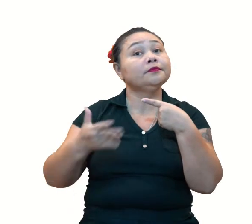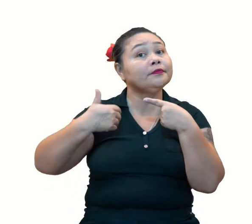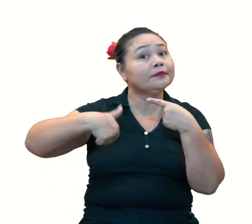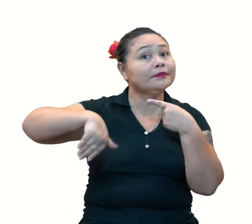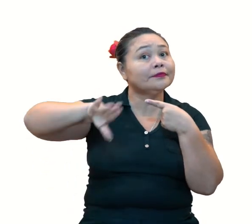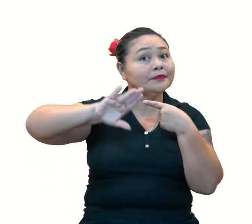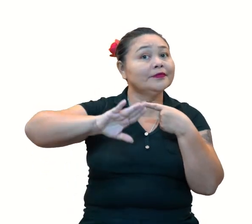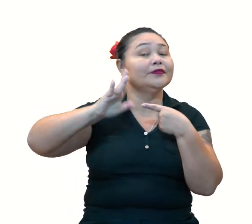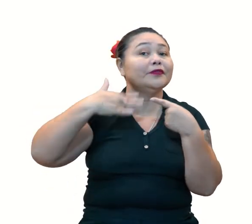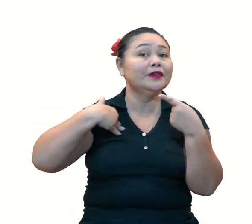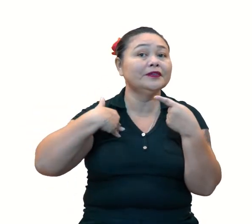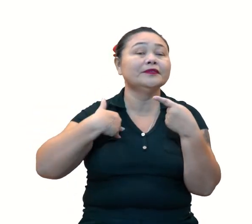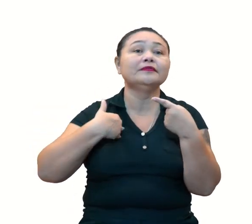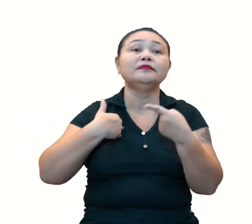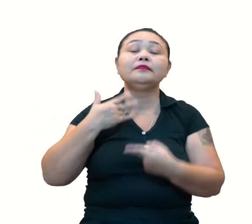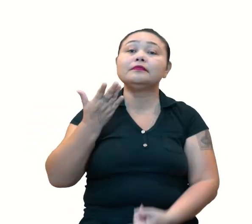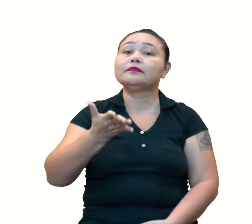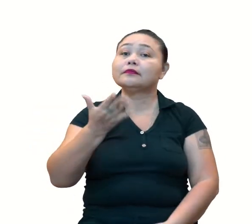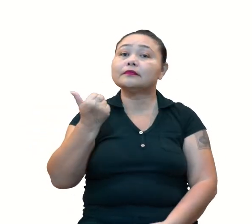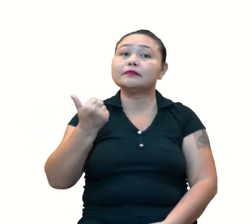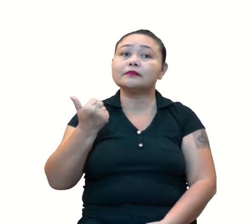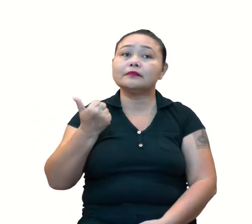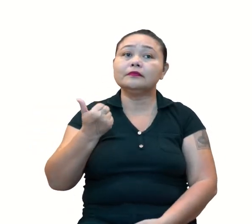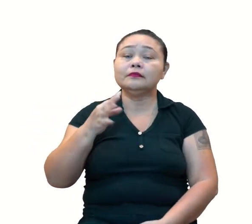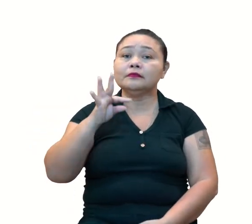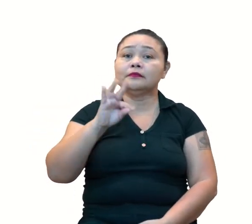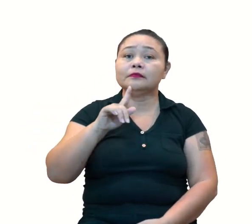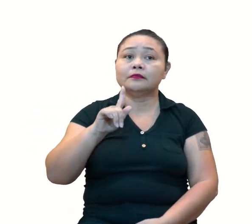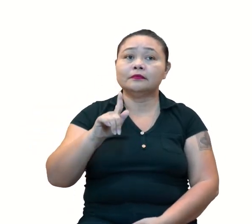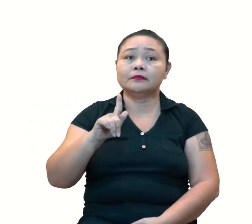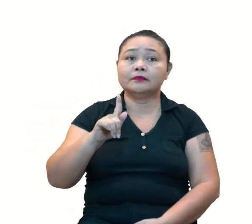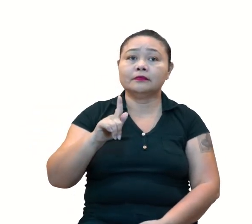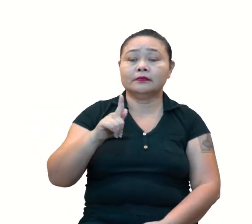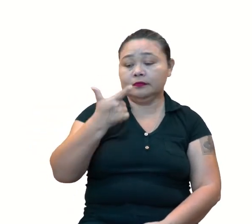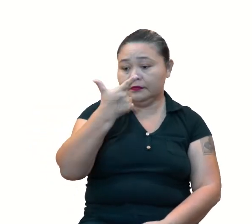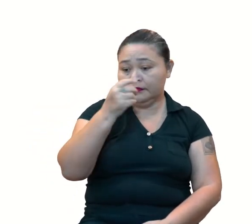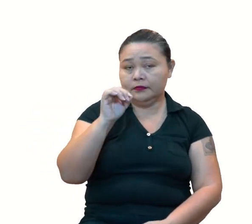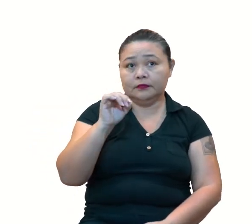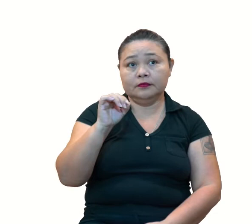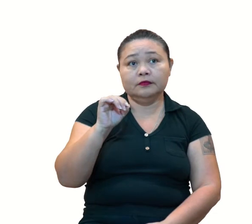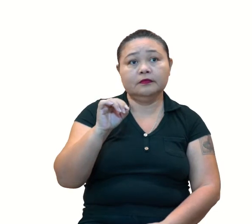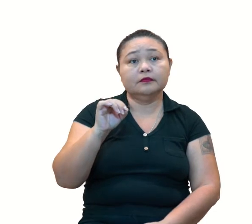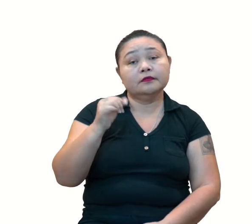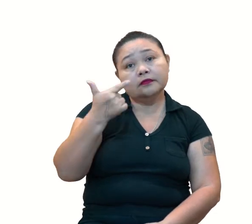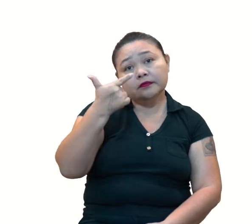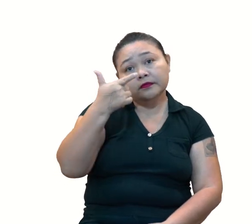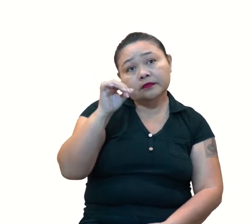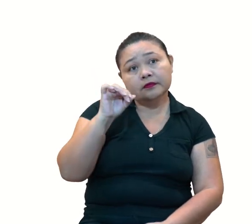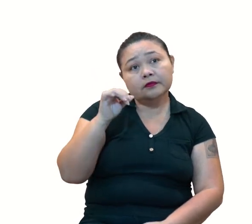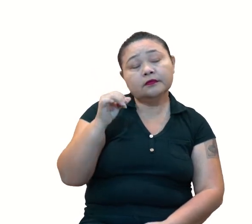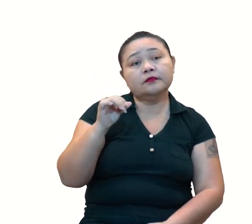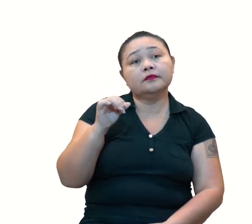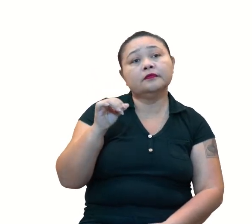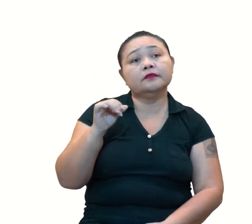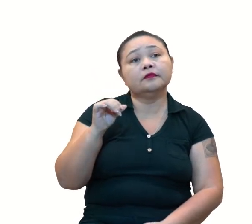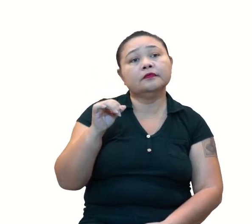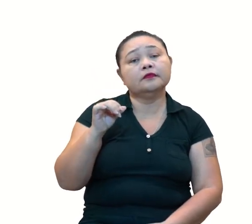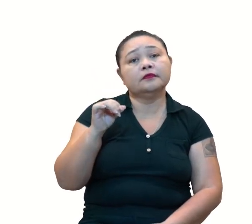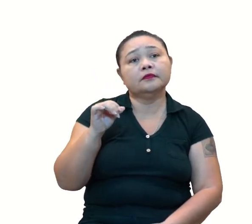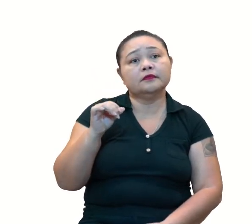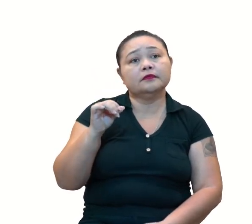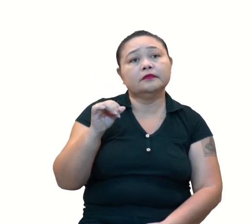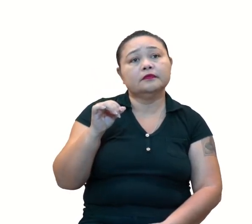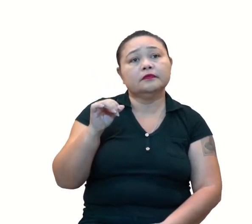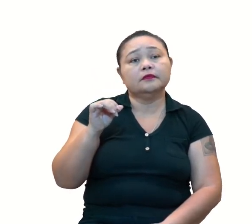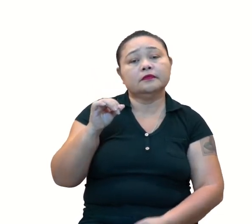fazer tangente hoje. Vamos lá! Tangente de quem? 20 graus, né? Olha aqui, o ângulo é 20. Tangente de 20